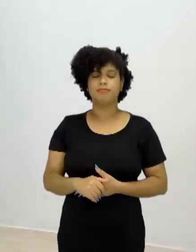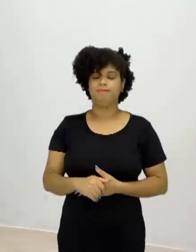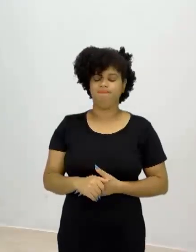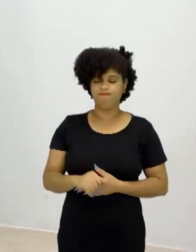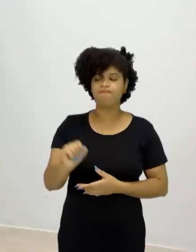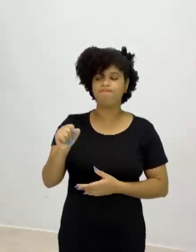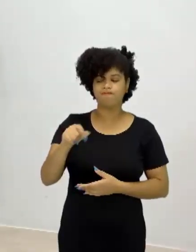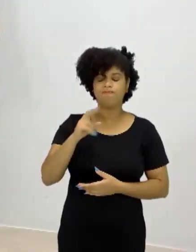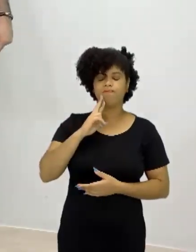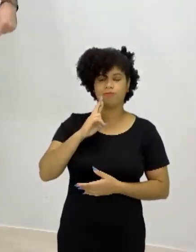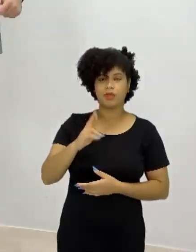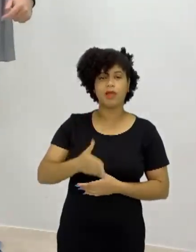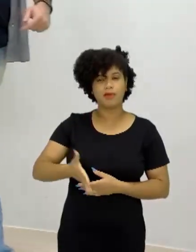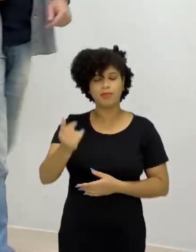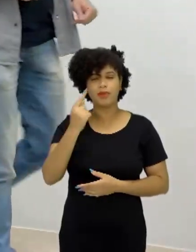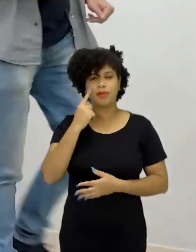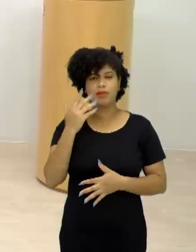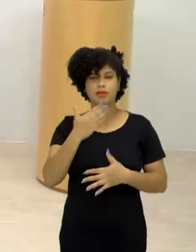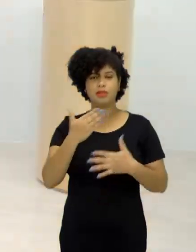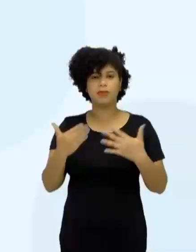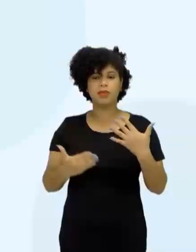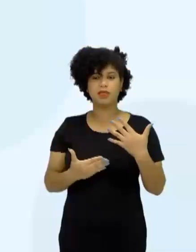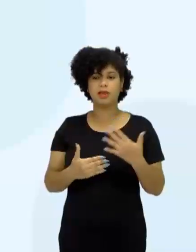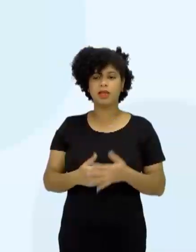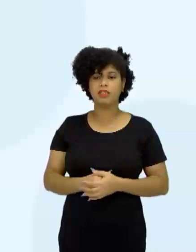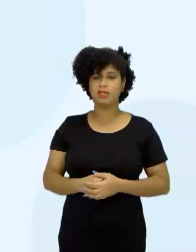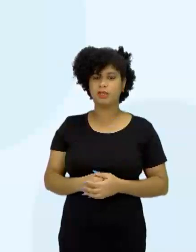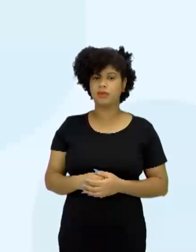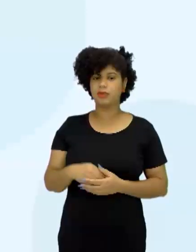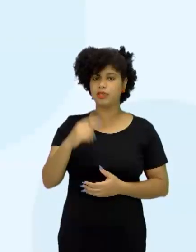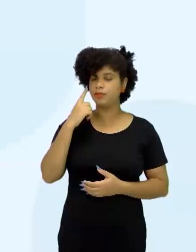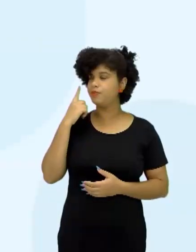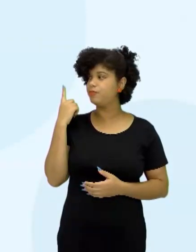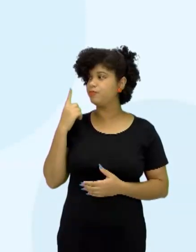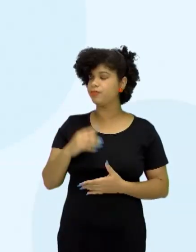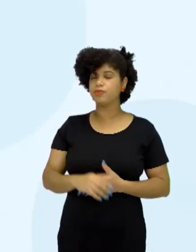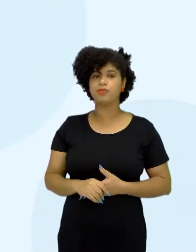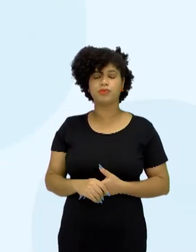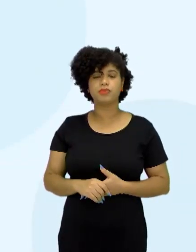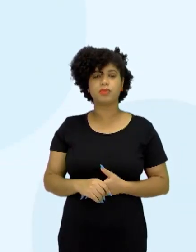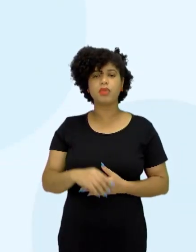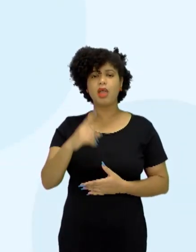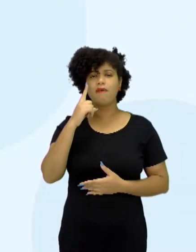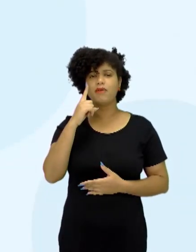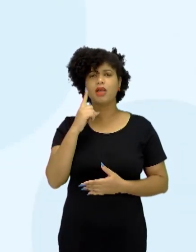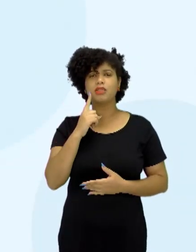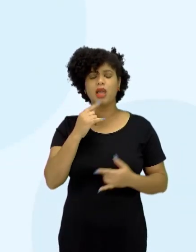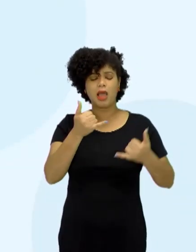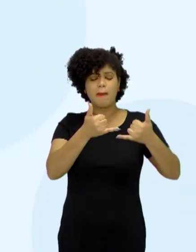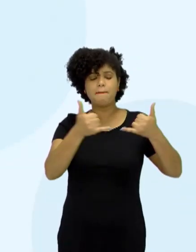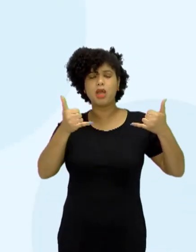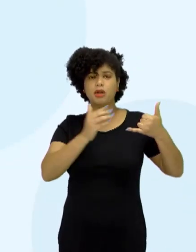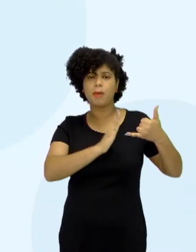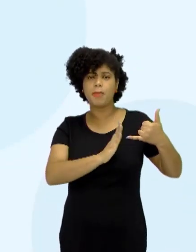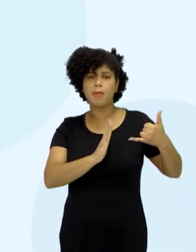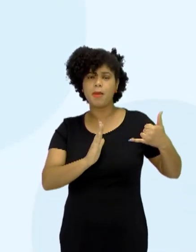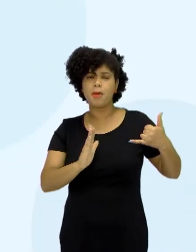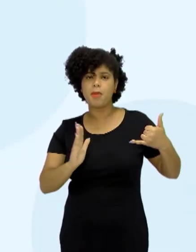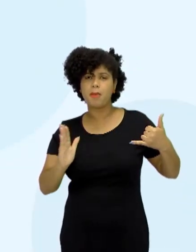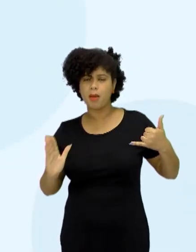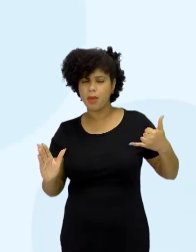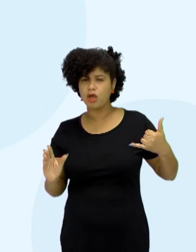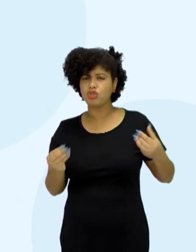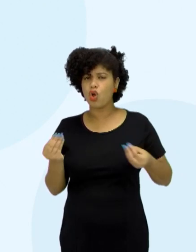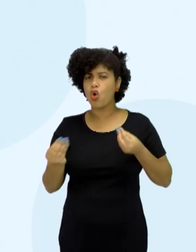aí. Muito bem, vamos voltar para o LED aqui. Olha lá, vamos falar um pouquinho sobre a periodização e a questão do poder na época